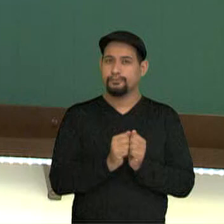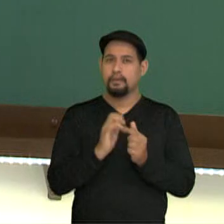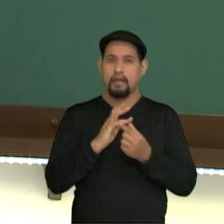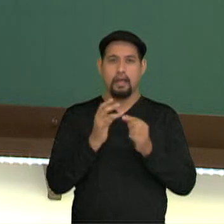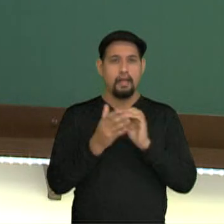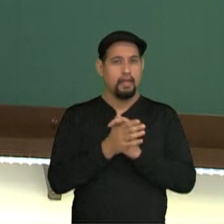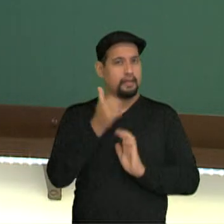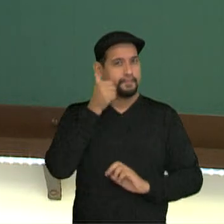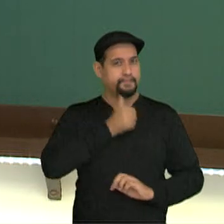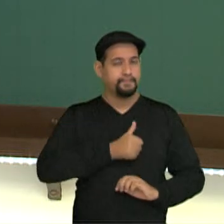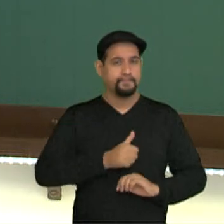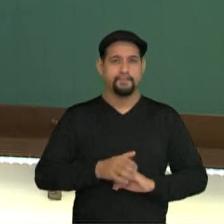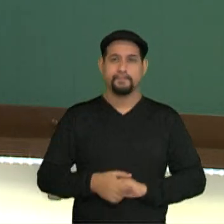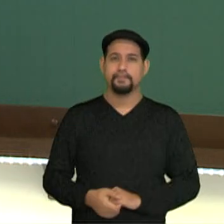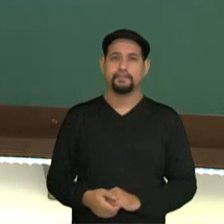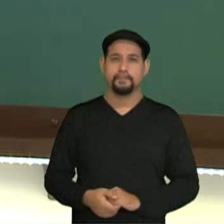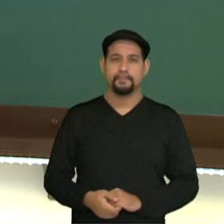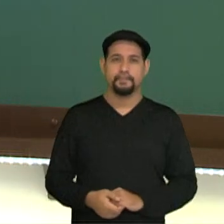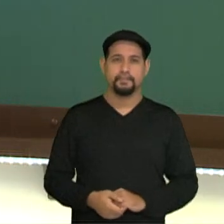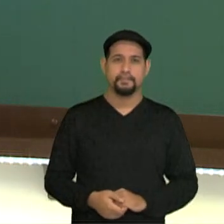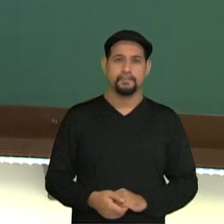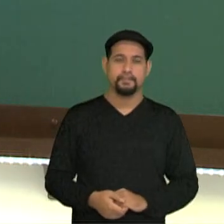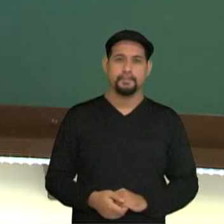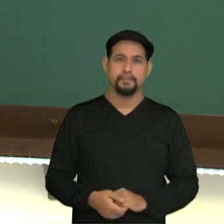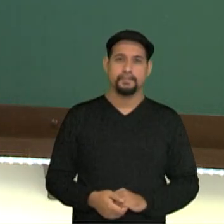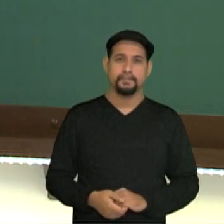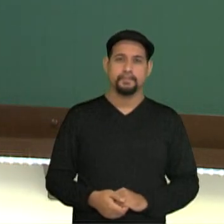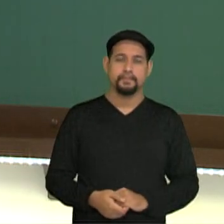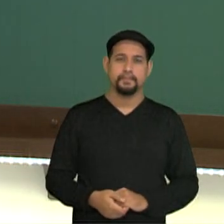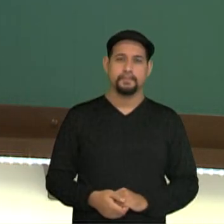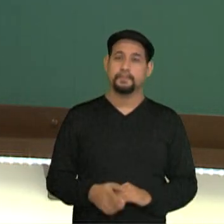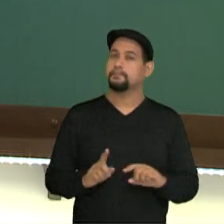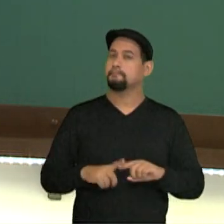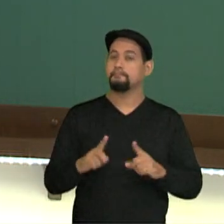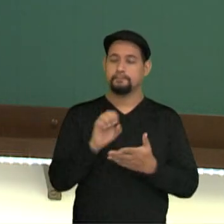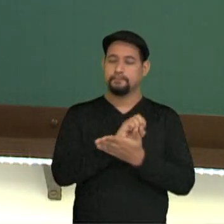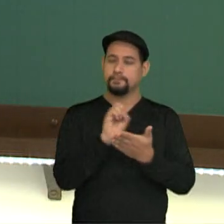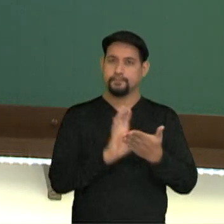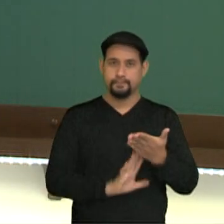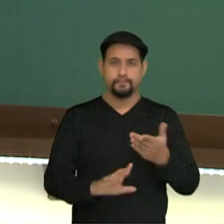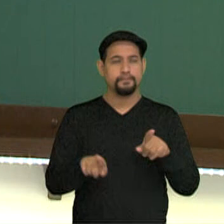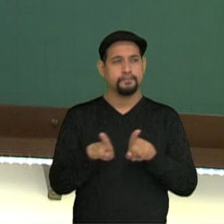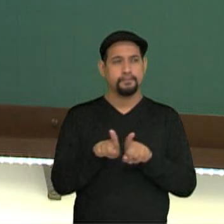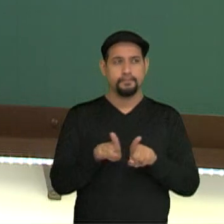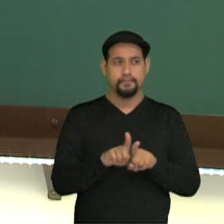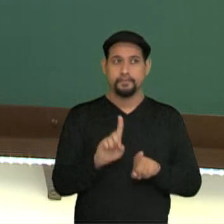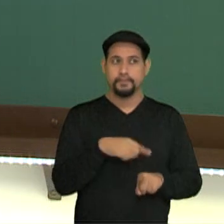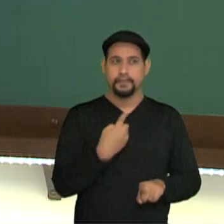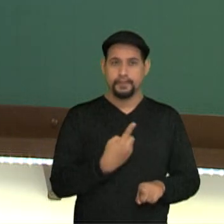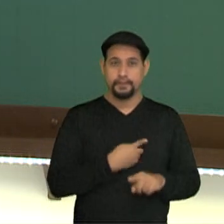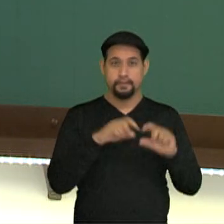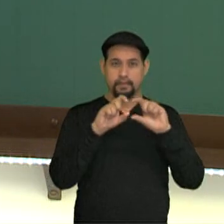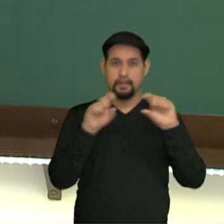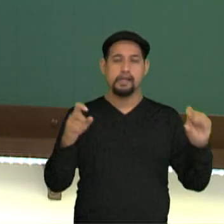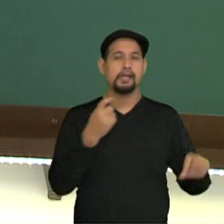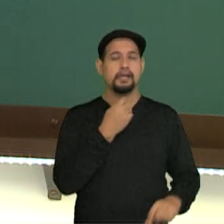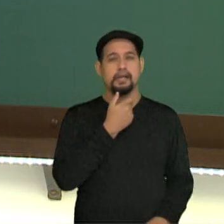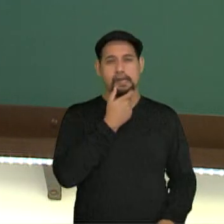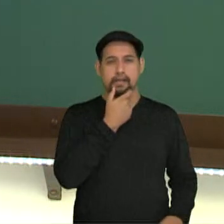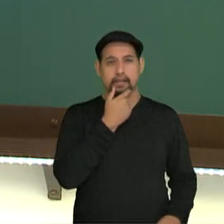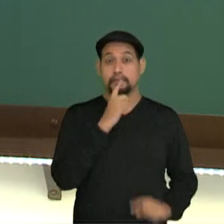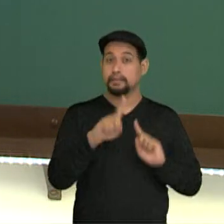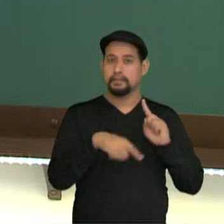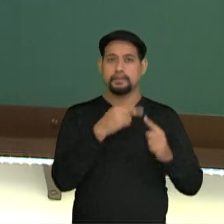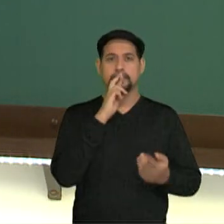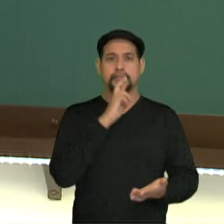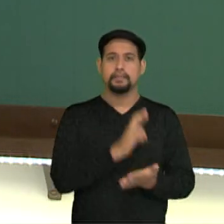esposa. Ok? Agora, mais um exercício, mais um parágrafo para nós extrairmos as perguntas